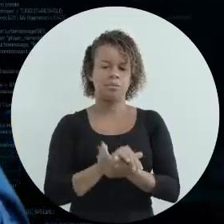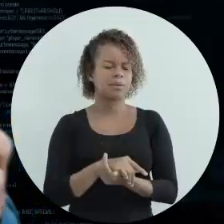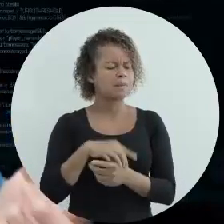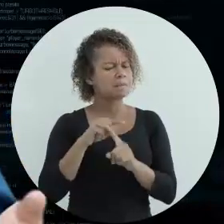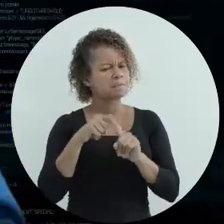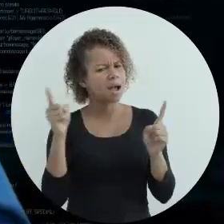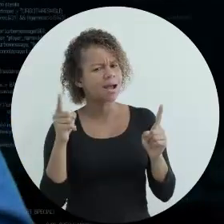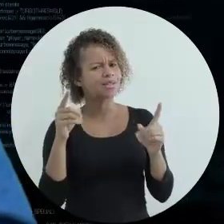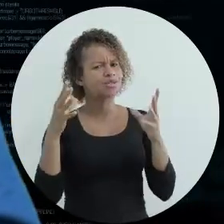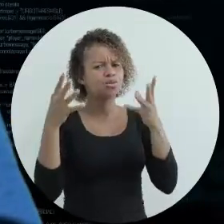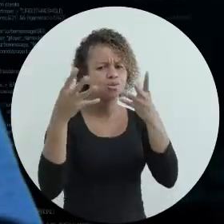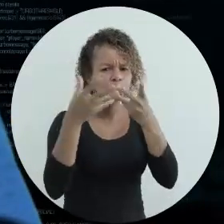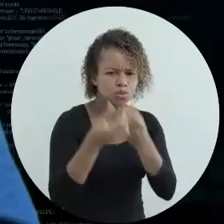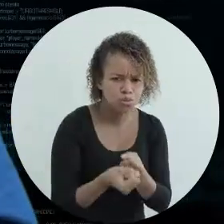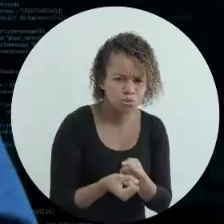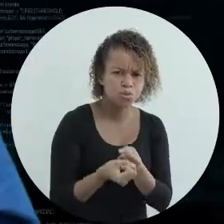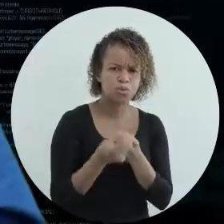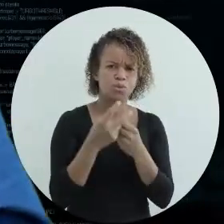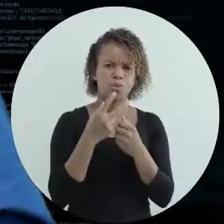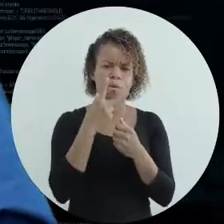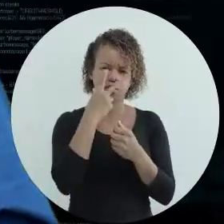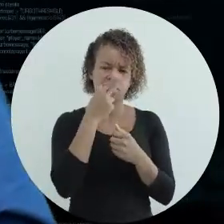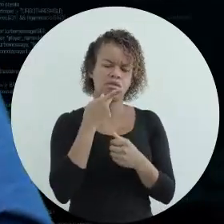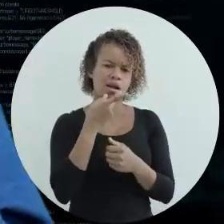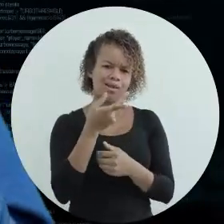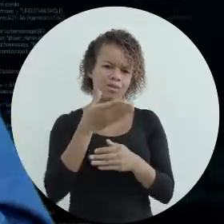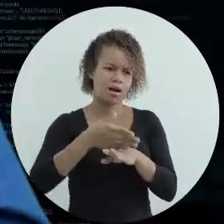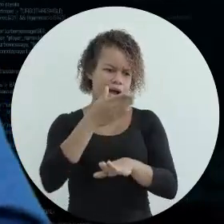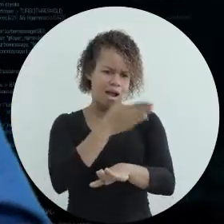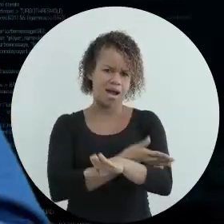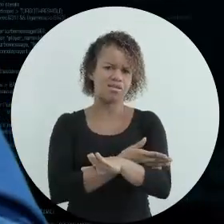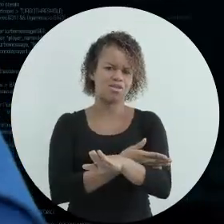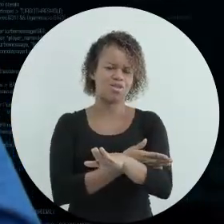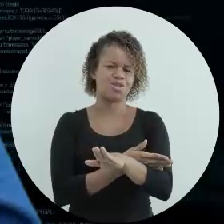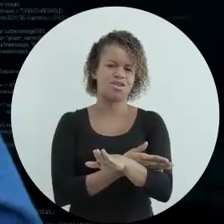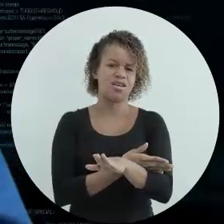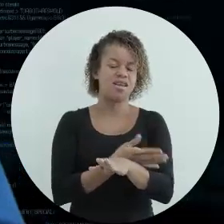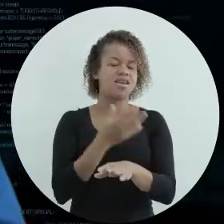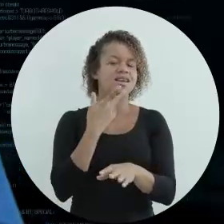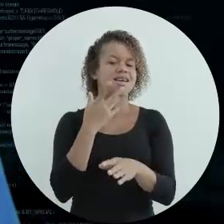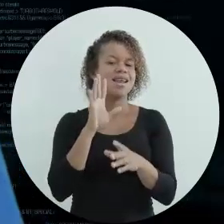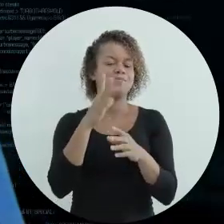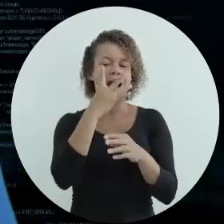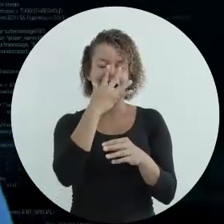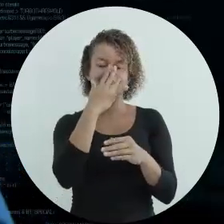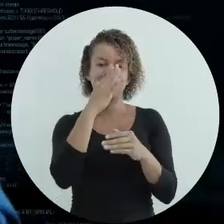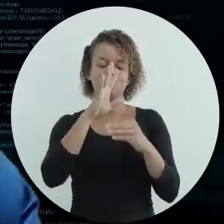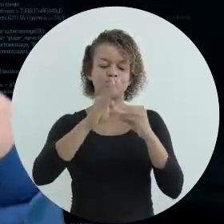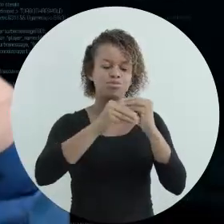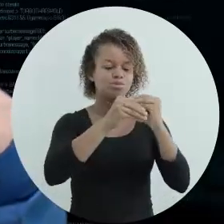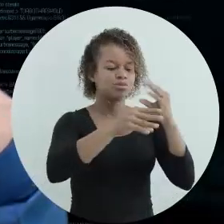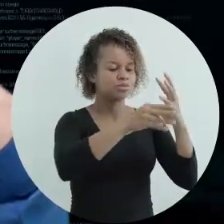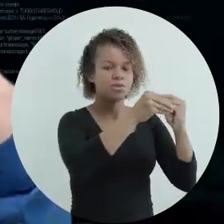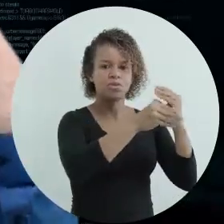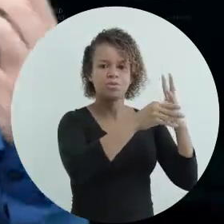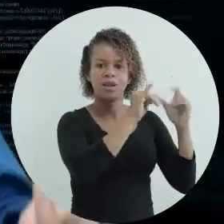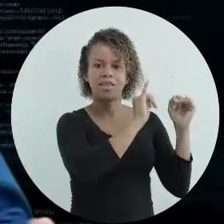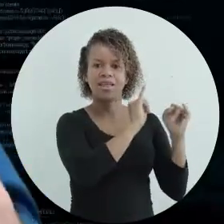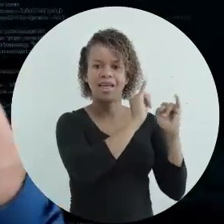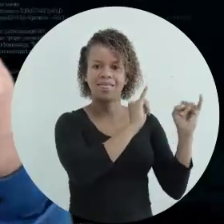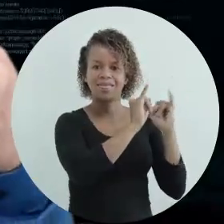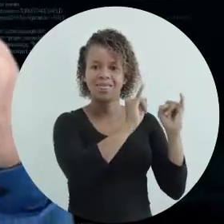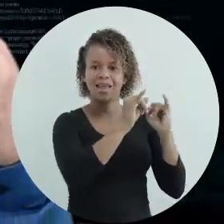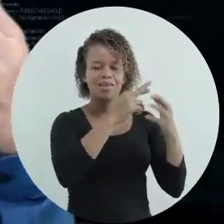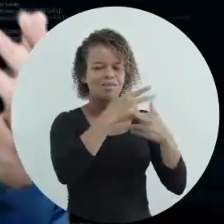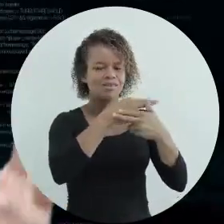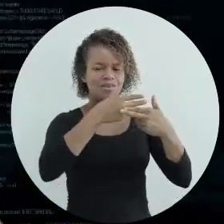ele como eu havia falado antes, a internet fornece vários serviços. Pode ser